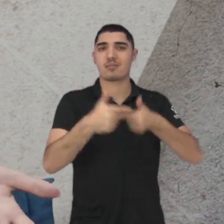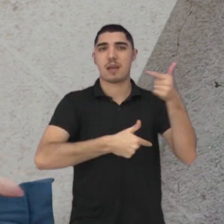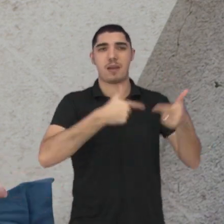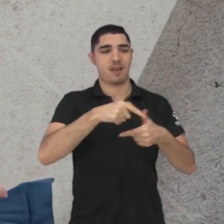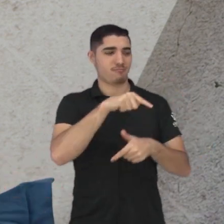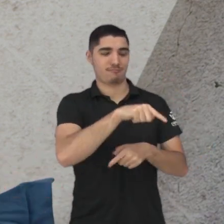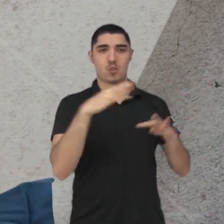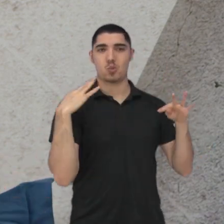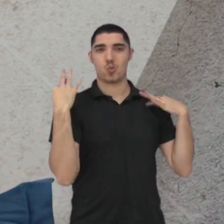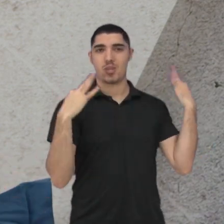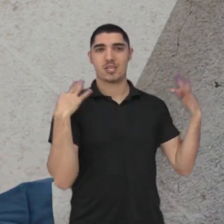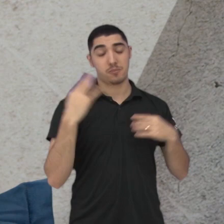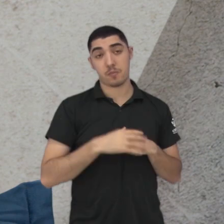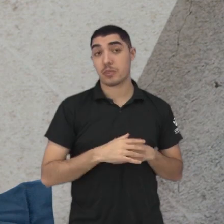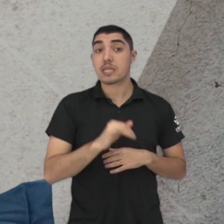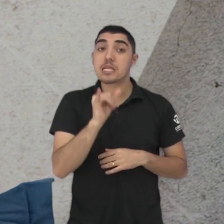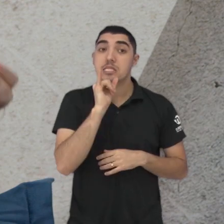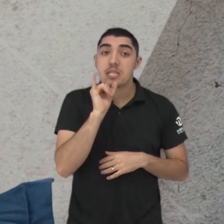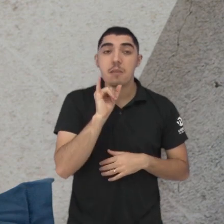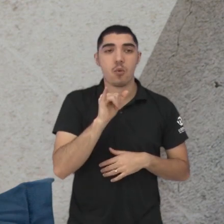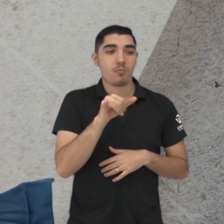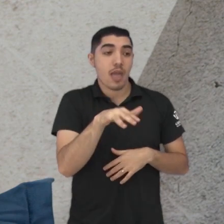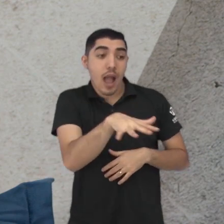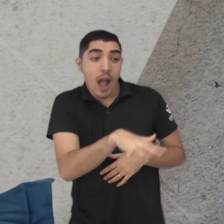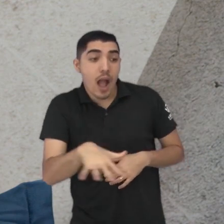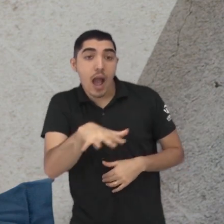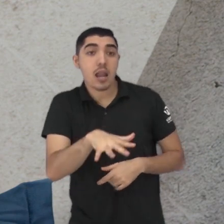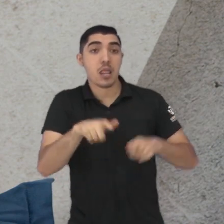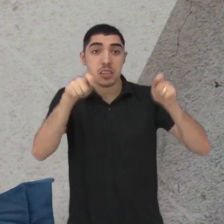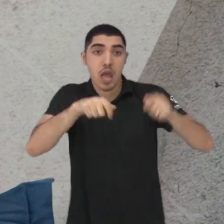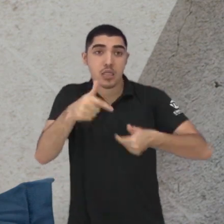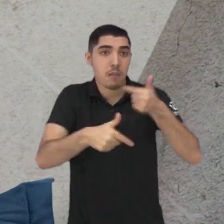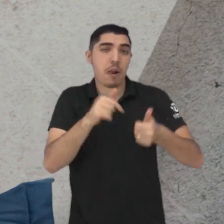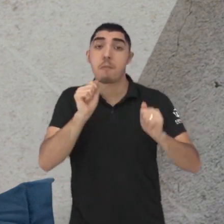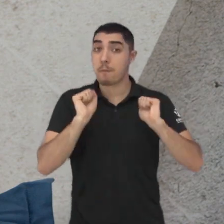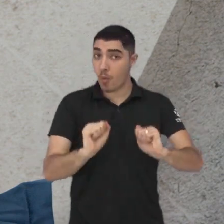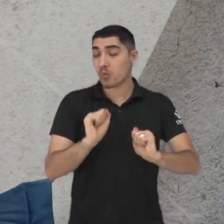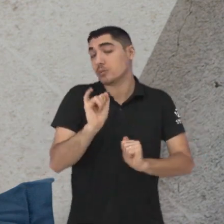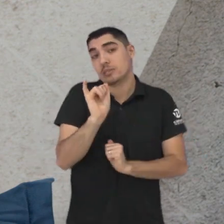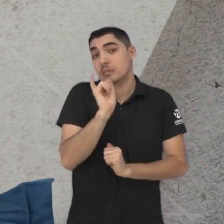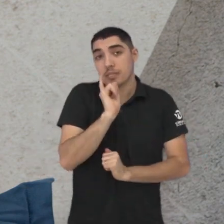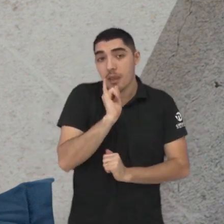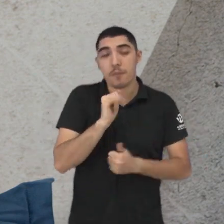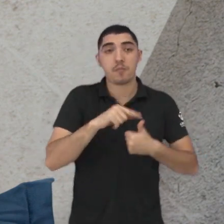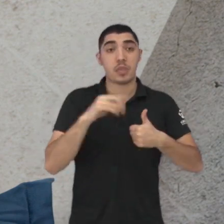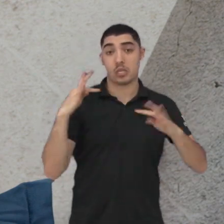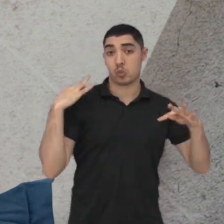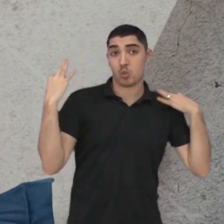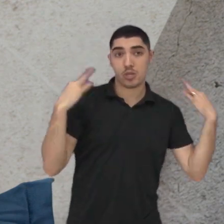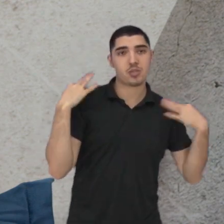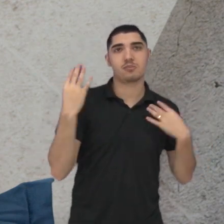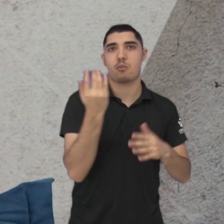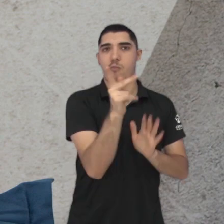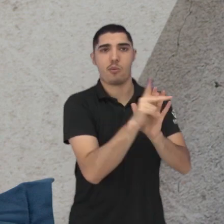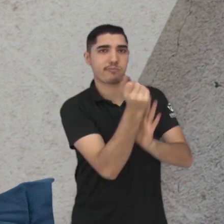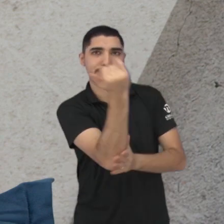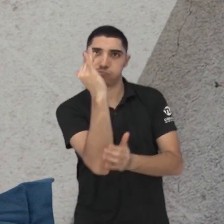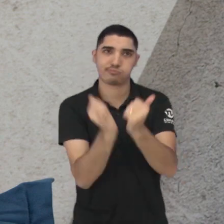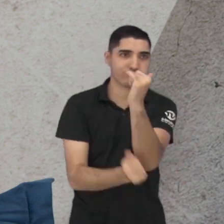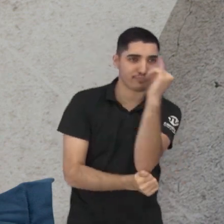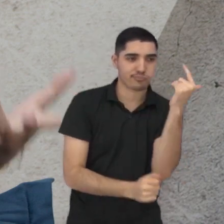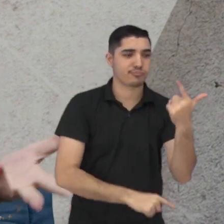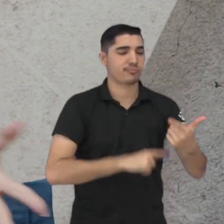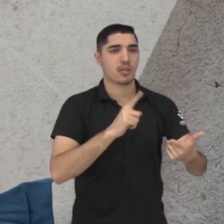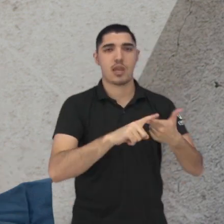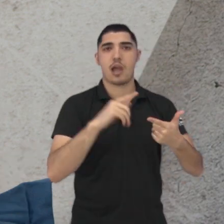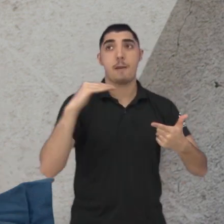pode trabalhar com o turismo, né? Falando um pouquinho das áreas que a gente pode trabalhar desde a parte de turismo ecológico, por exemplo, o